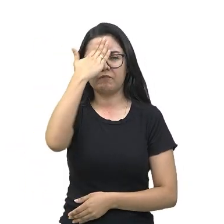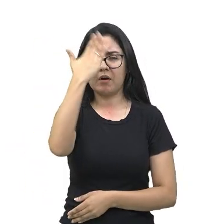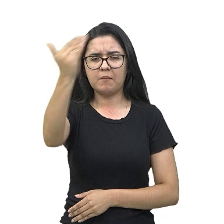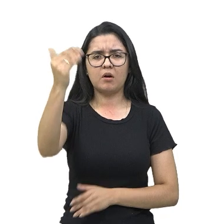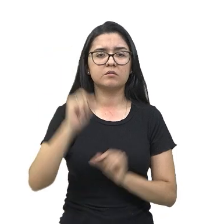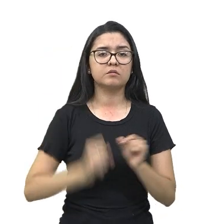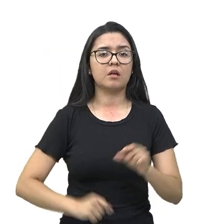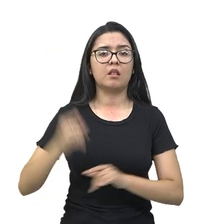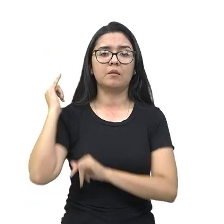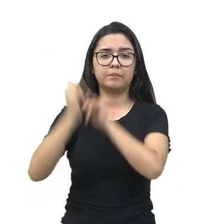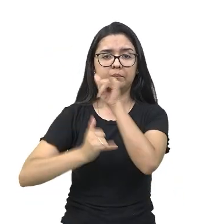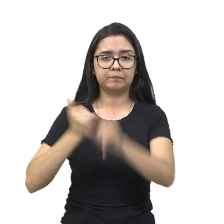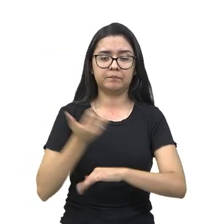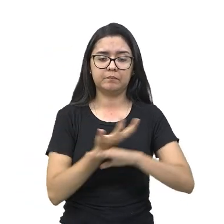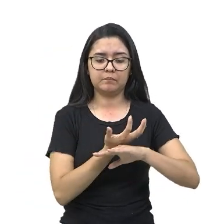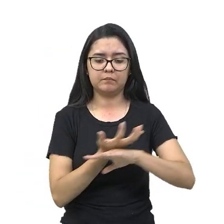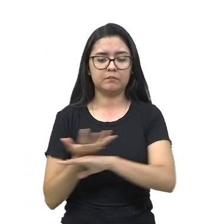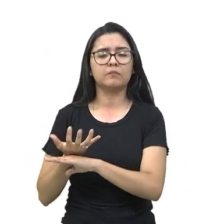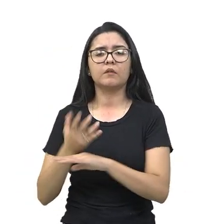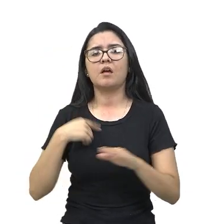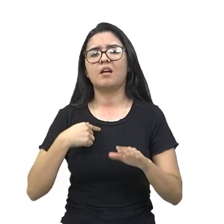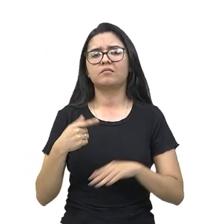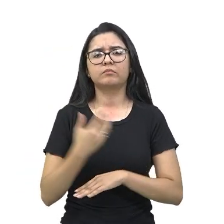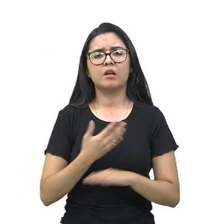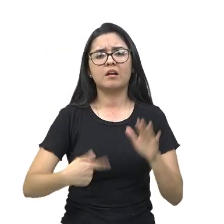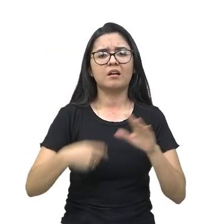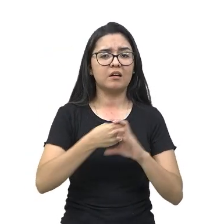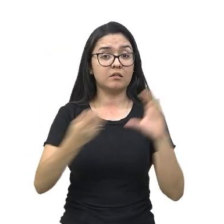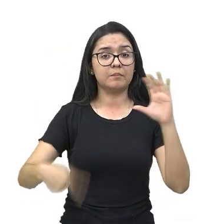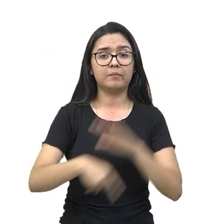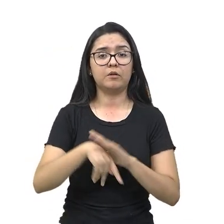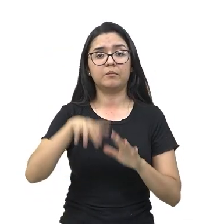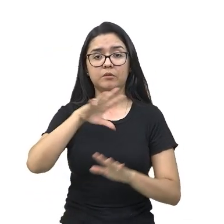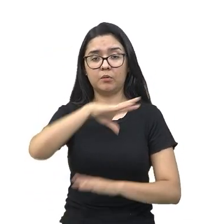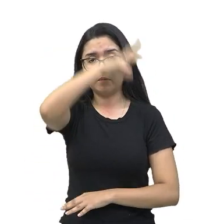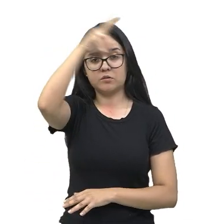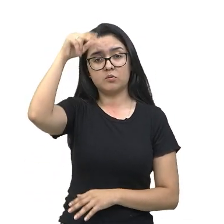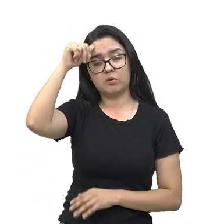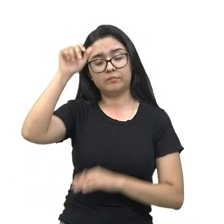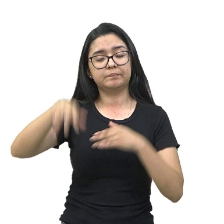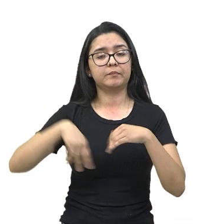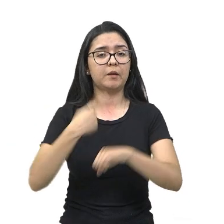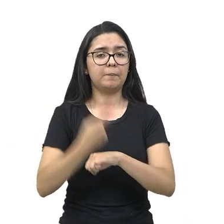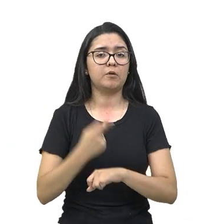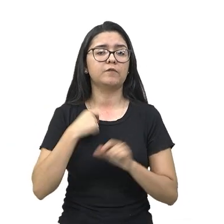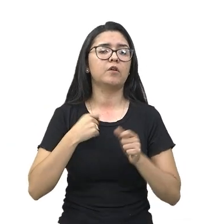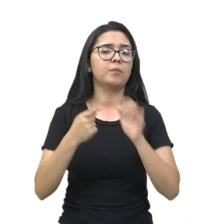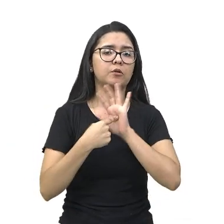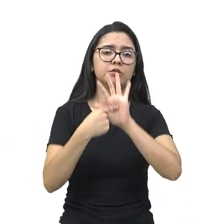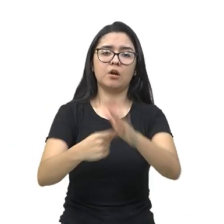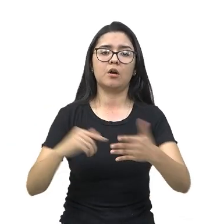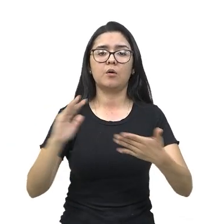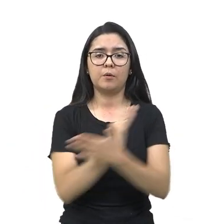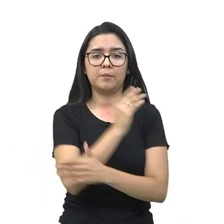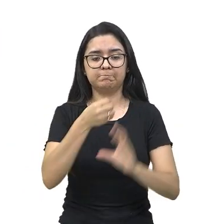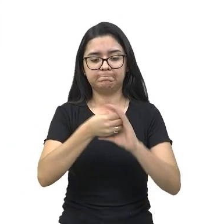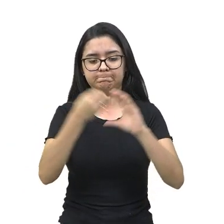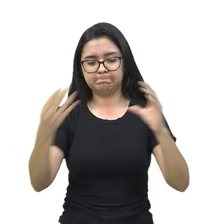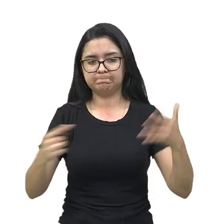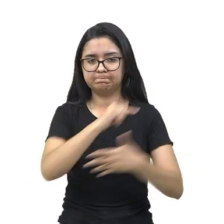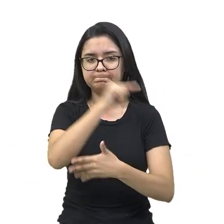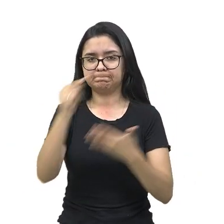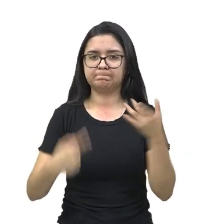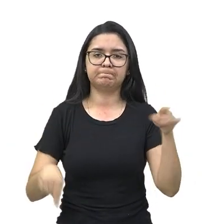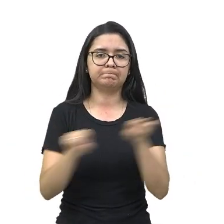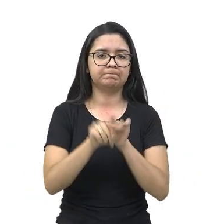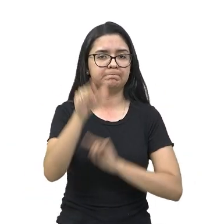Régia, que é uma planta bastante característica da Amazônia. A gente vai conhecer daqui a pouco algumas características. Conto para vocês algumas